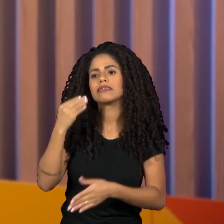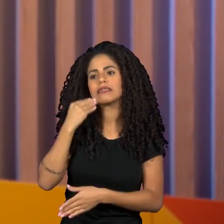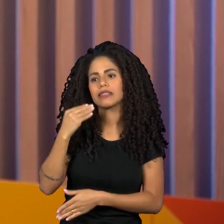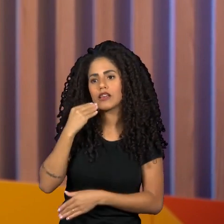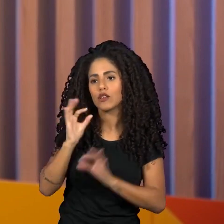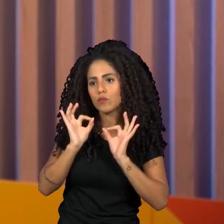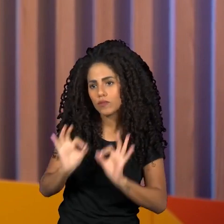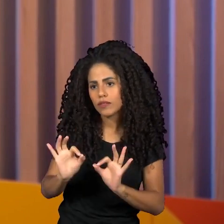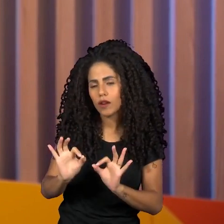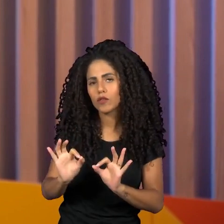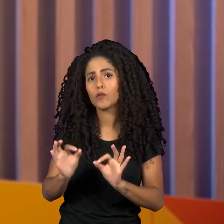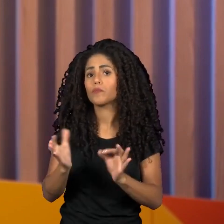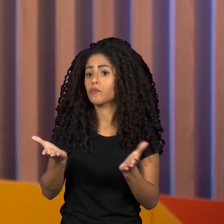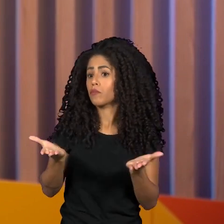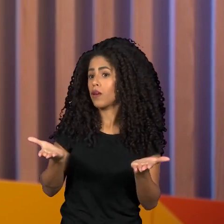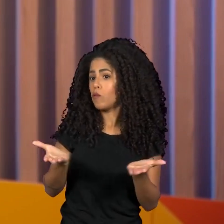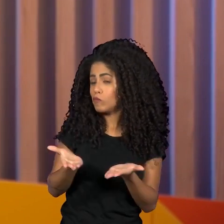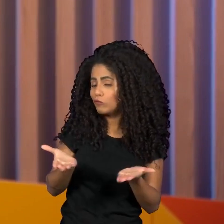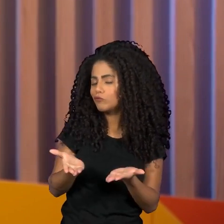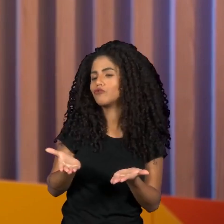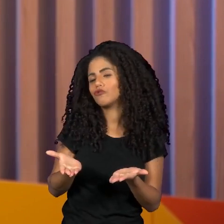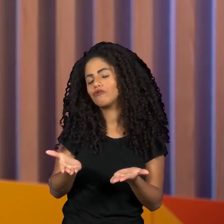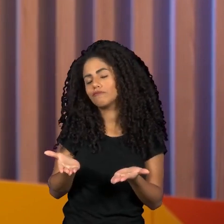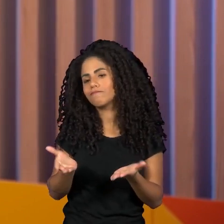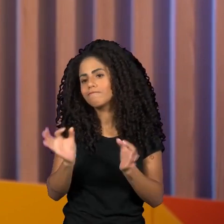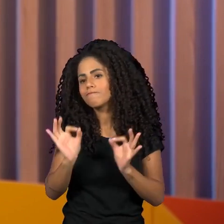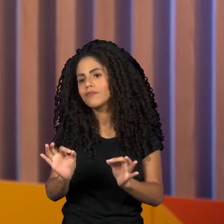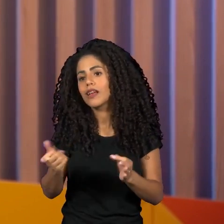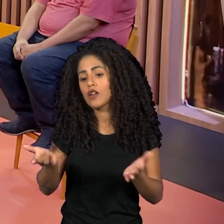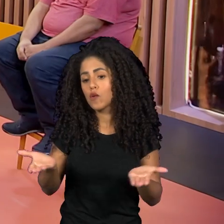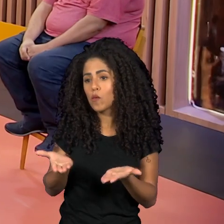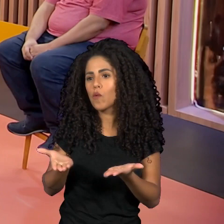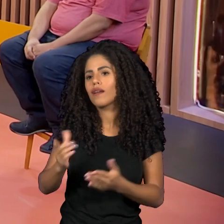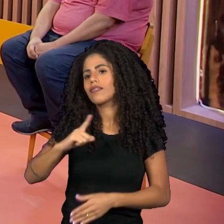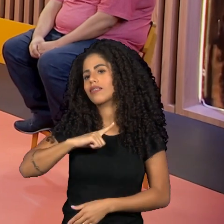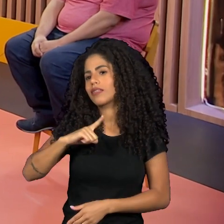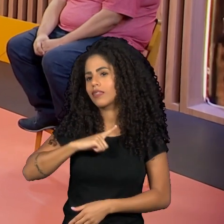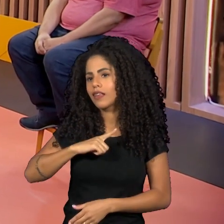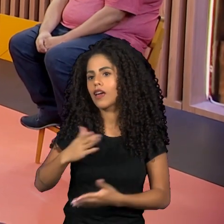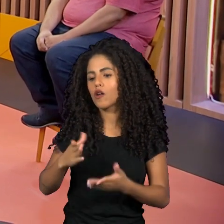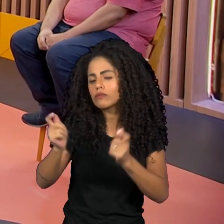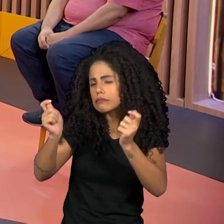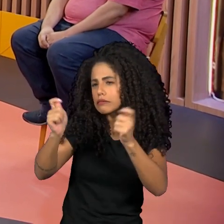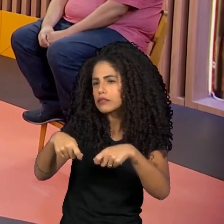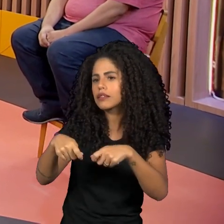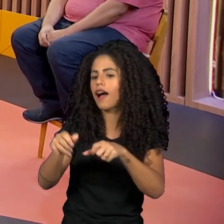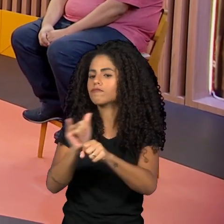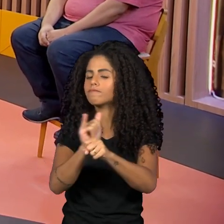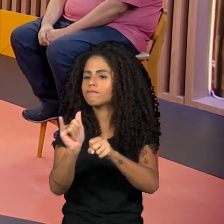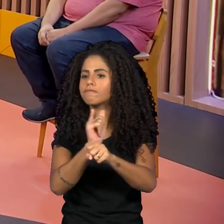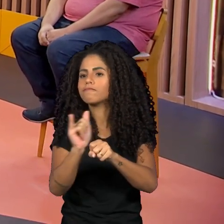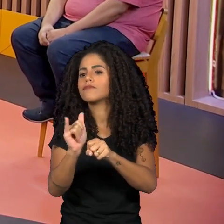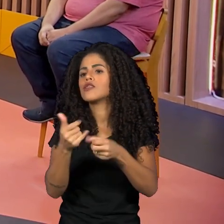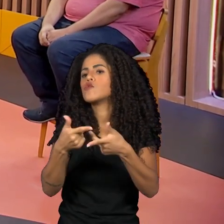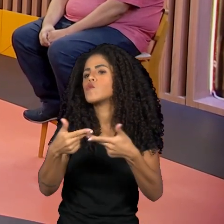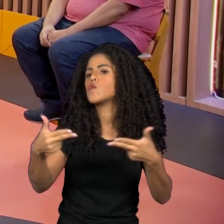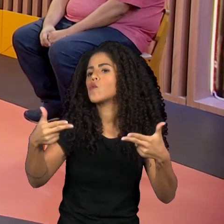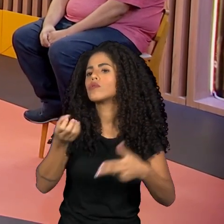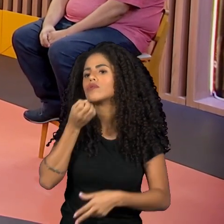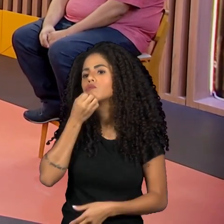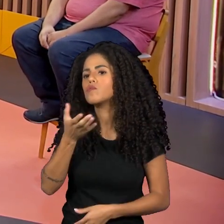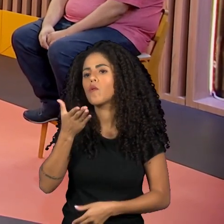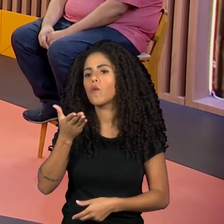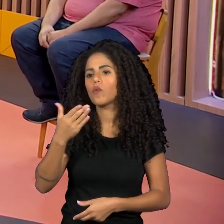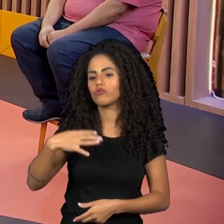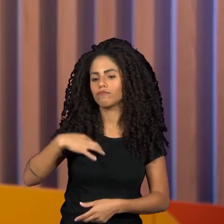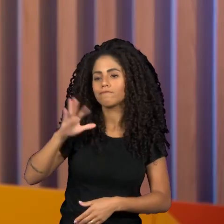vulnerabilizado. Então, essa atual conjuntura que possibilita essas novas